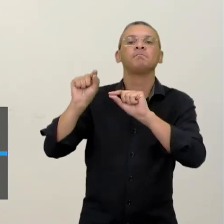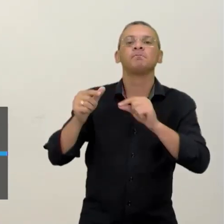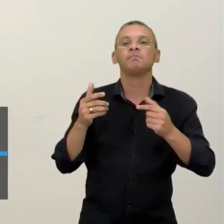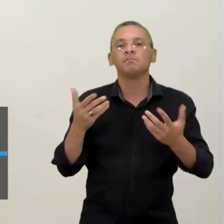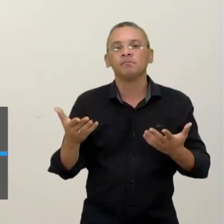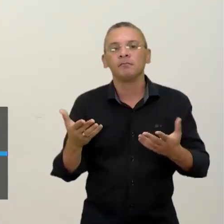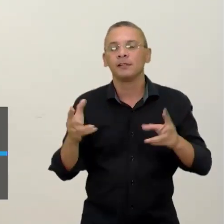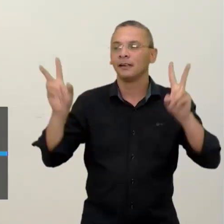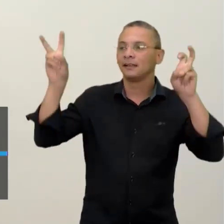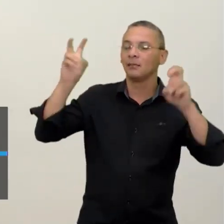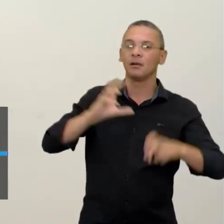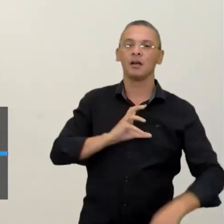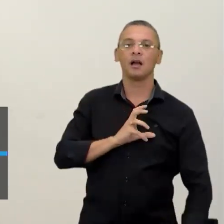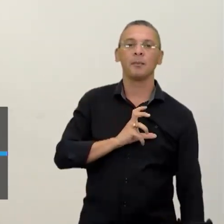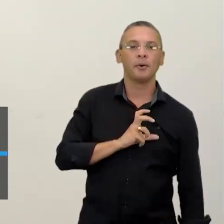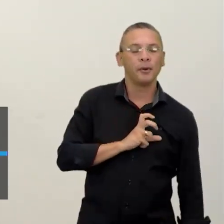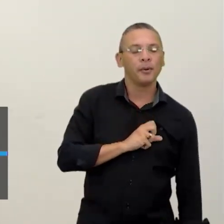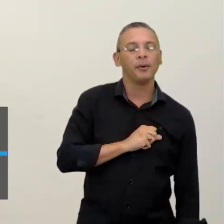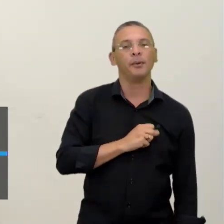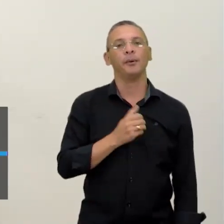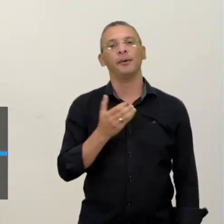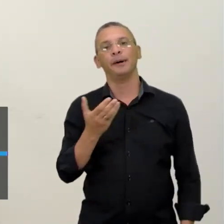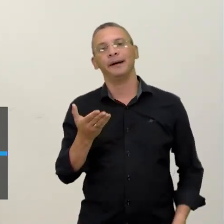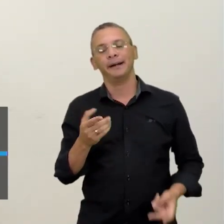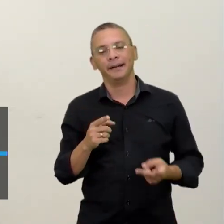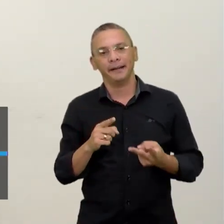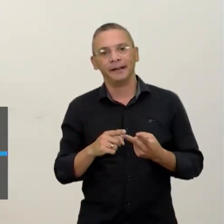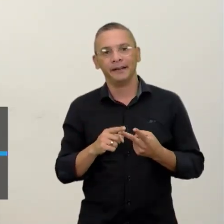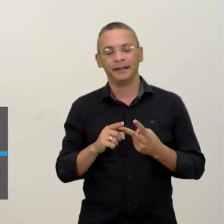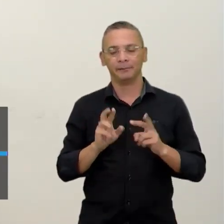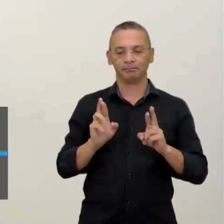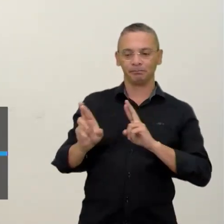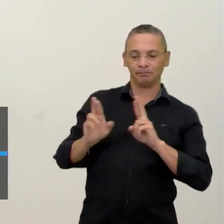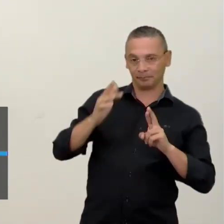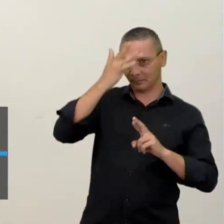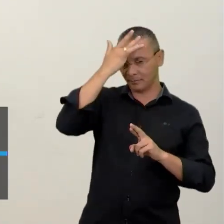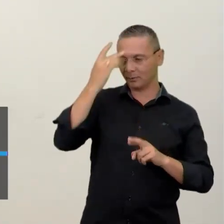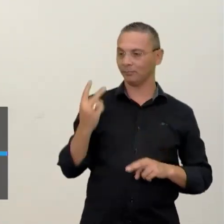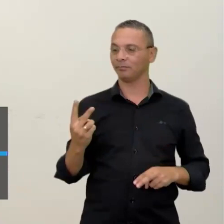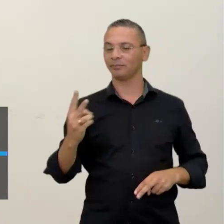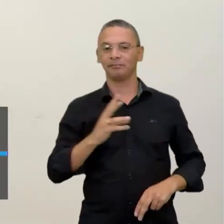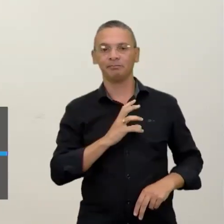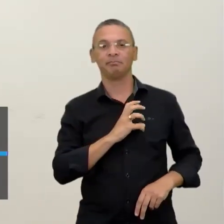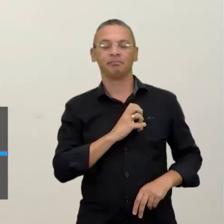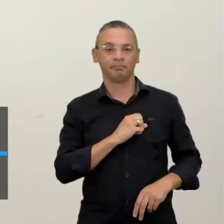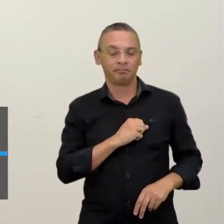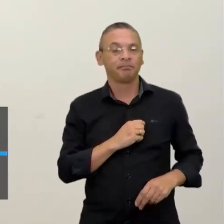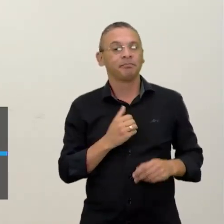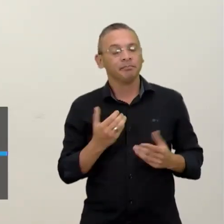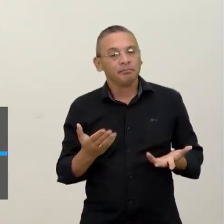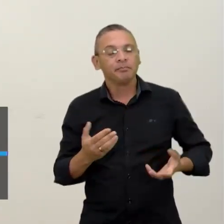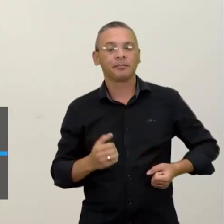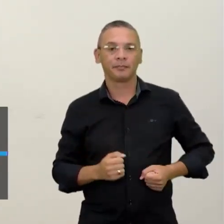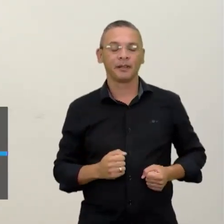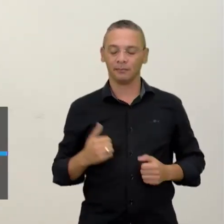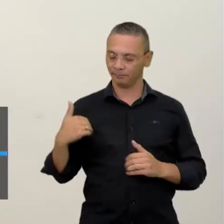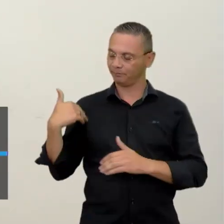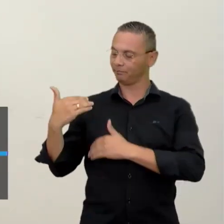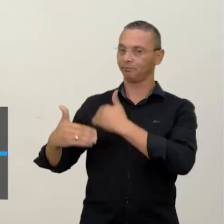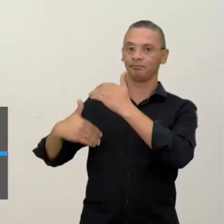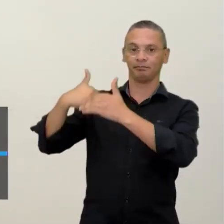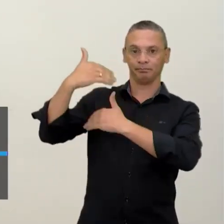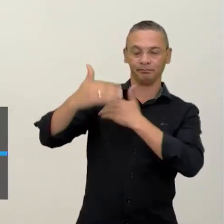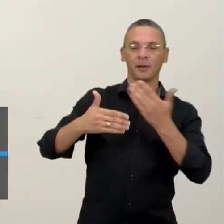em falar de amor, em falar de relacionamento amoroso. Quando avança a literatura